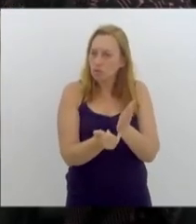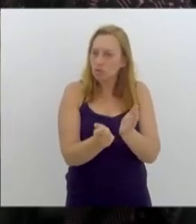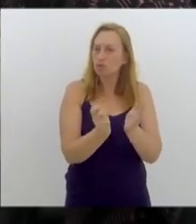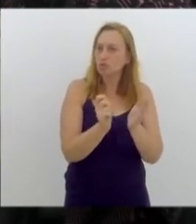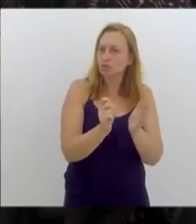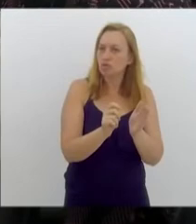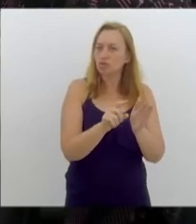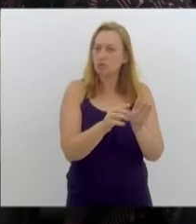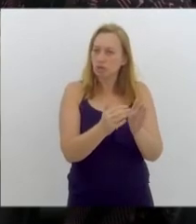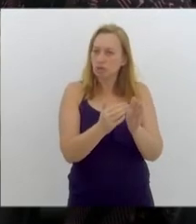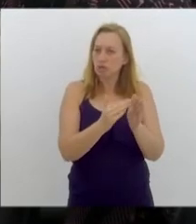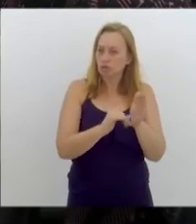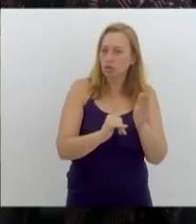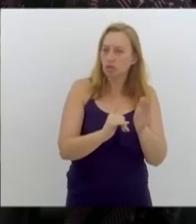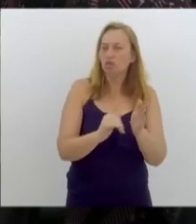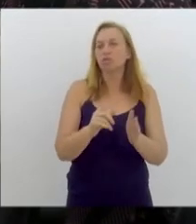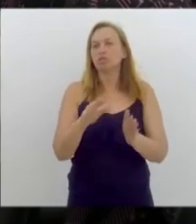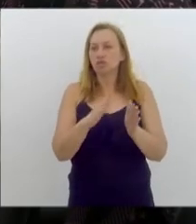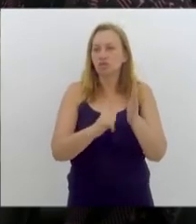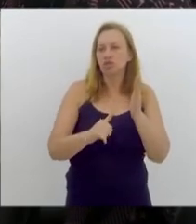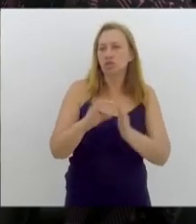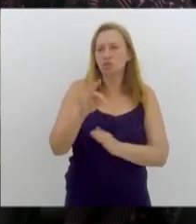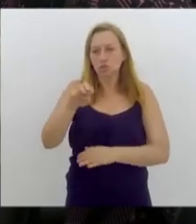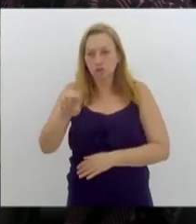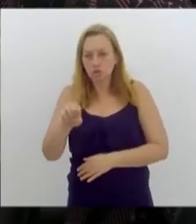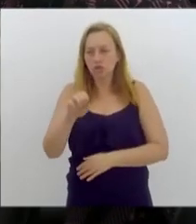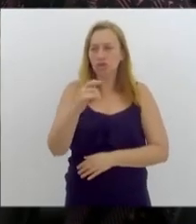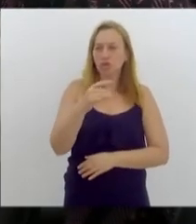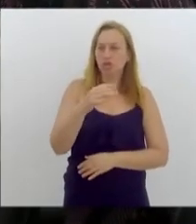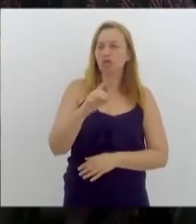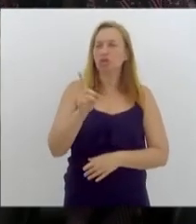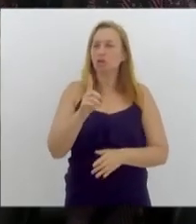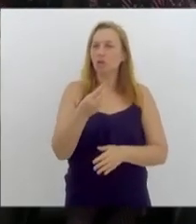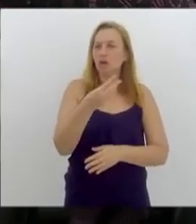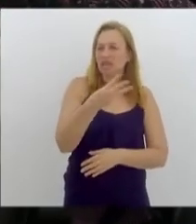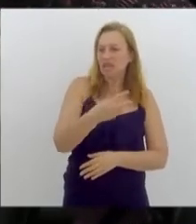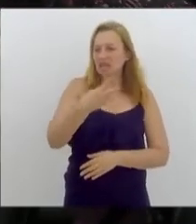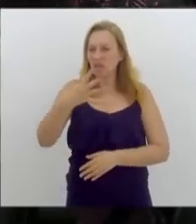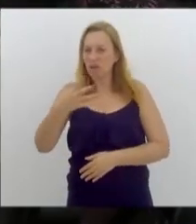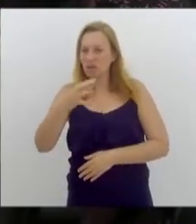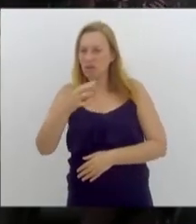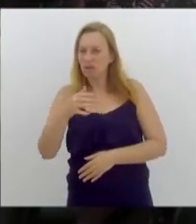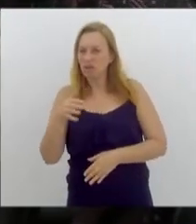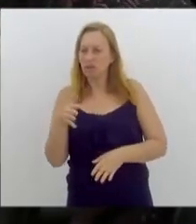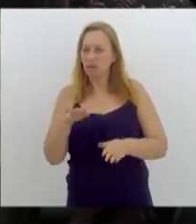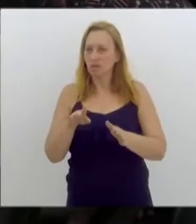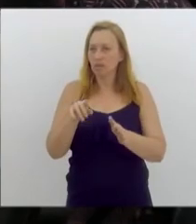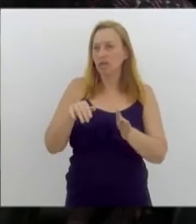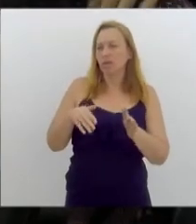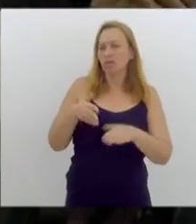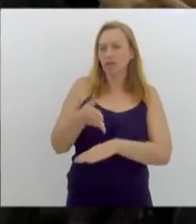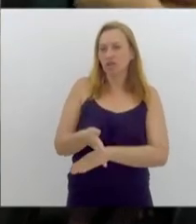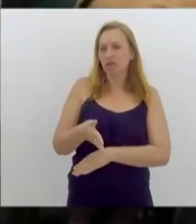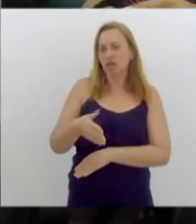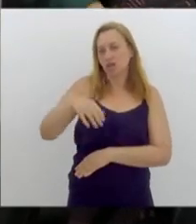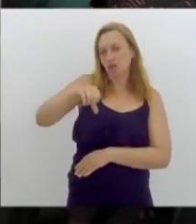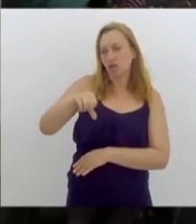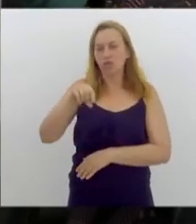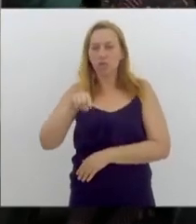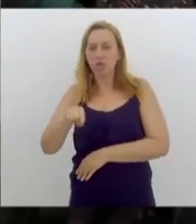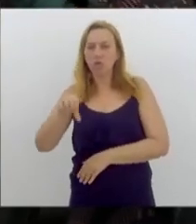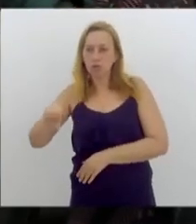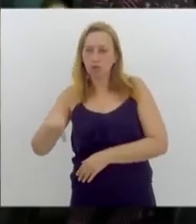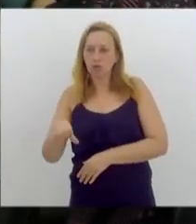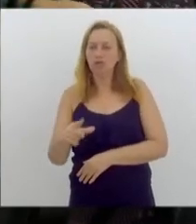a gente tira na realidade não cai de 34 para 18 que é de 34 para 9.9 porque você